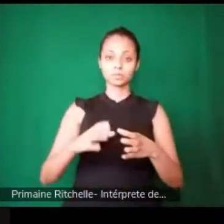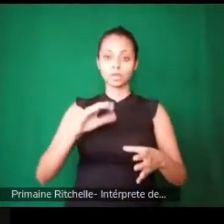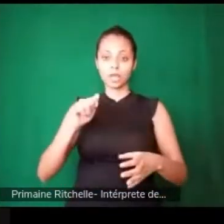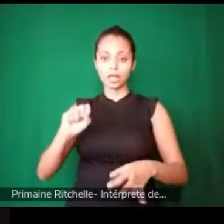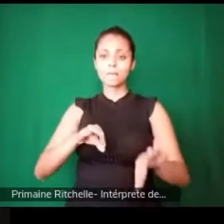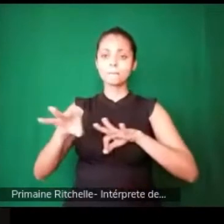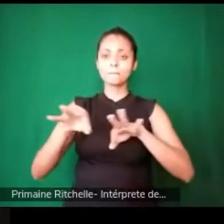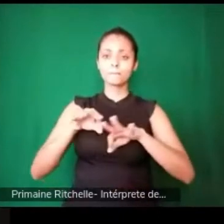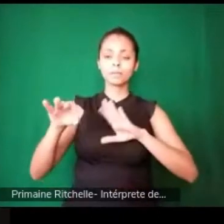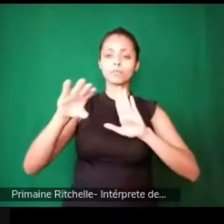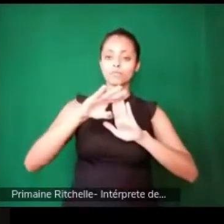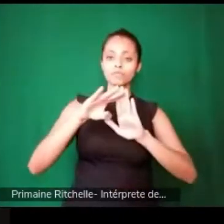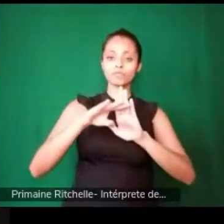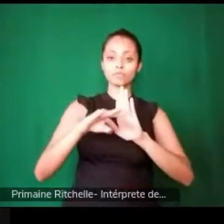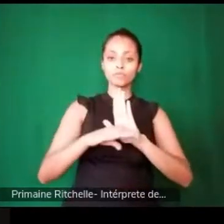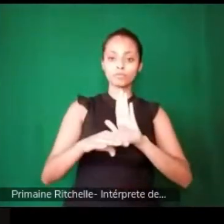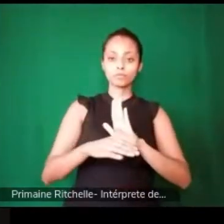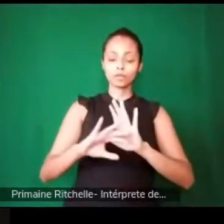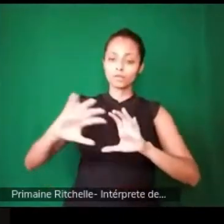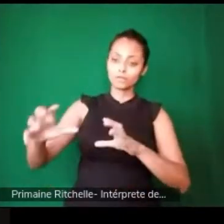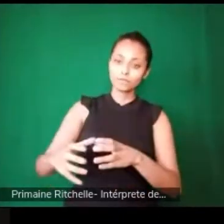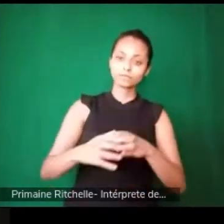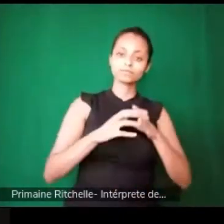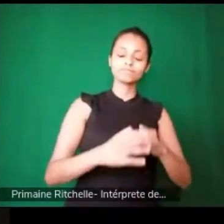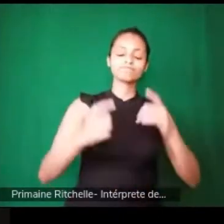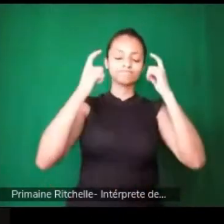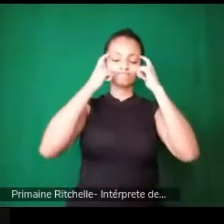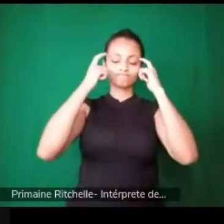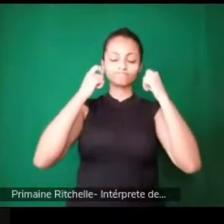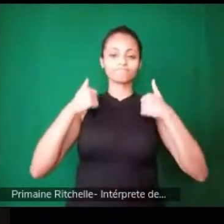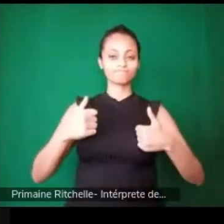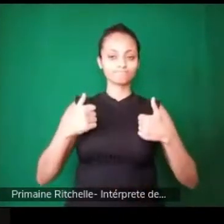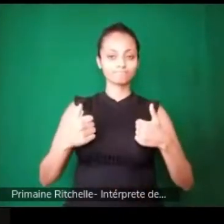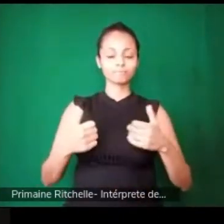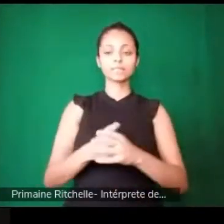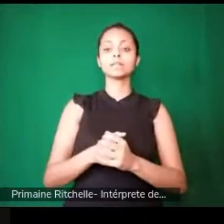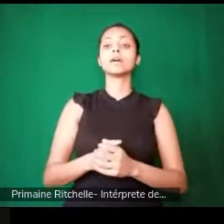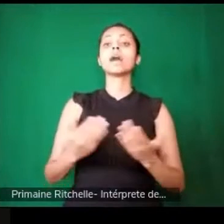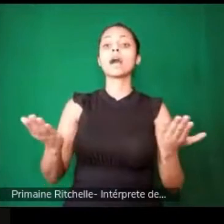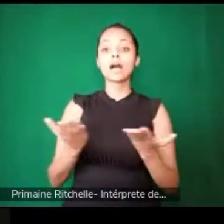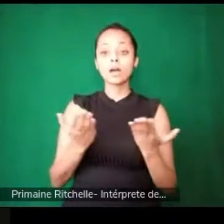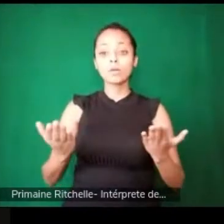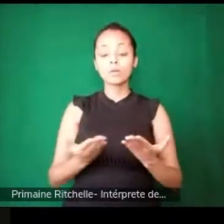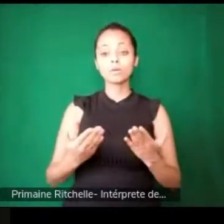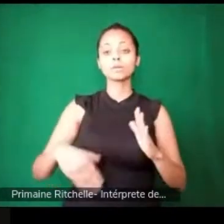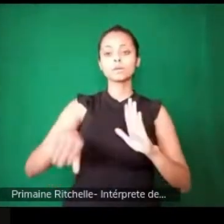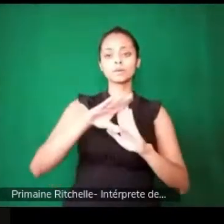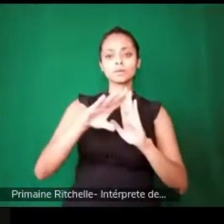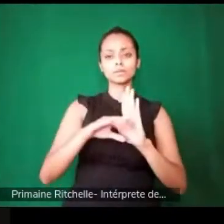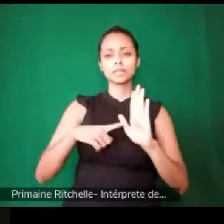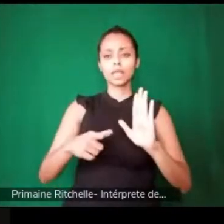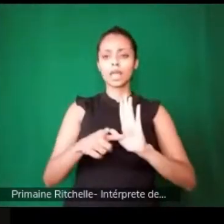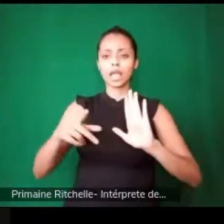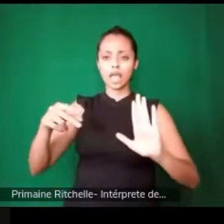um formulário de acolhimento em saúde mental em tempos de pandemia. Esse formulário está na aba da DGP,